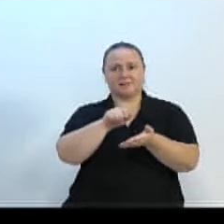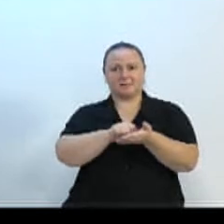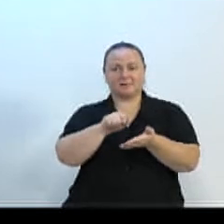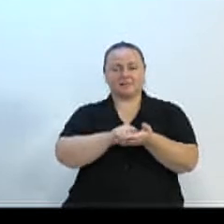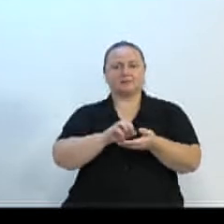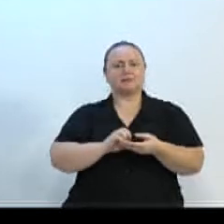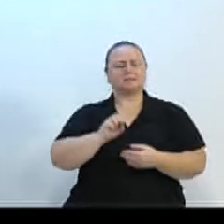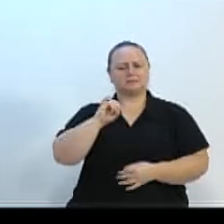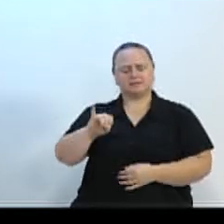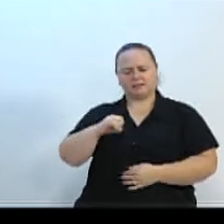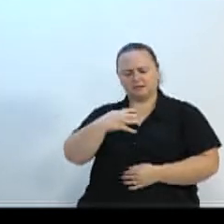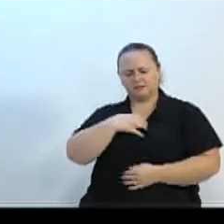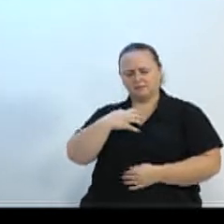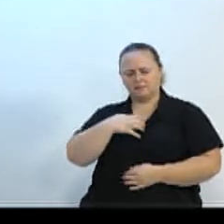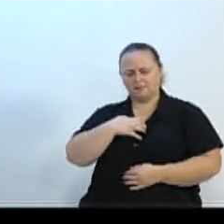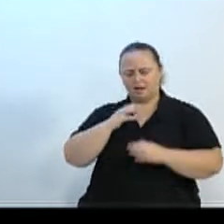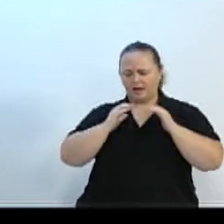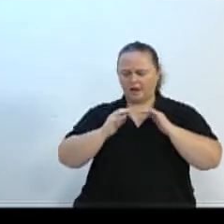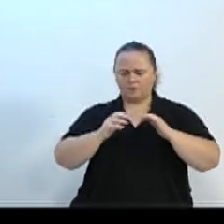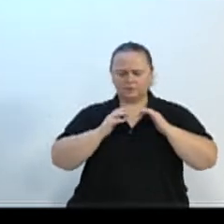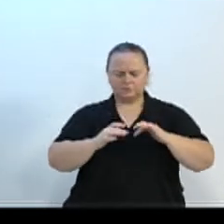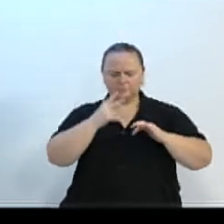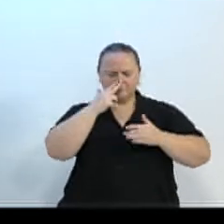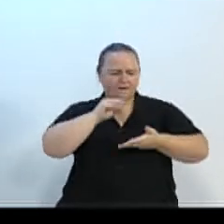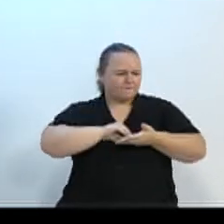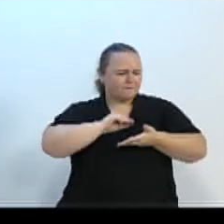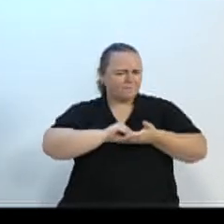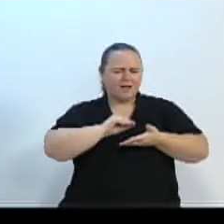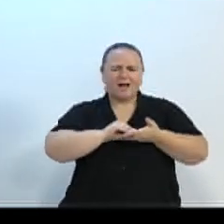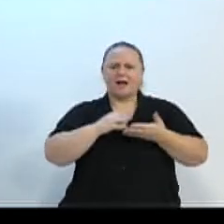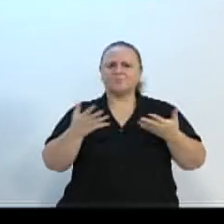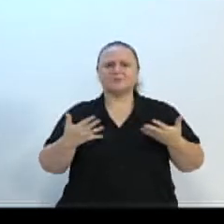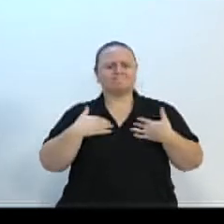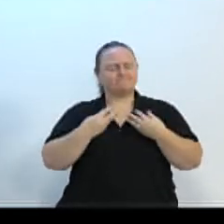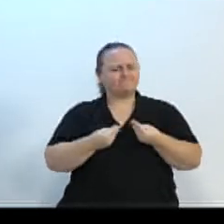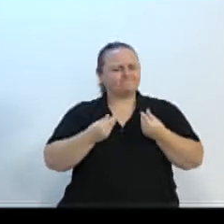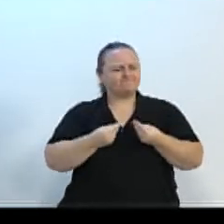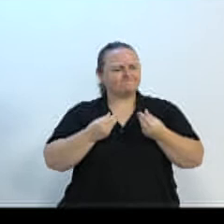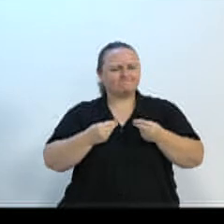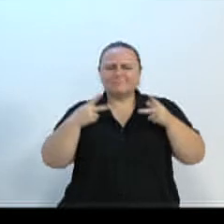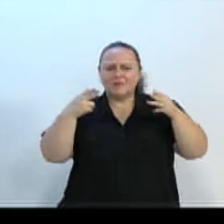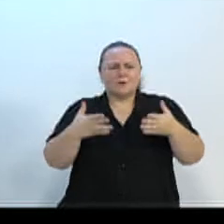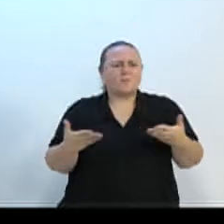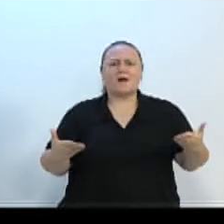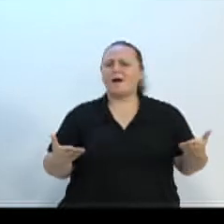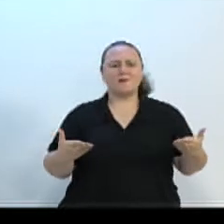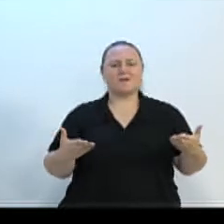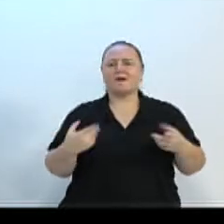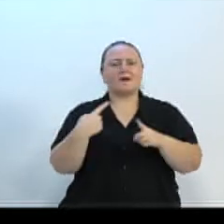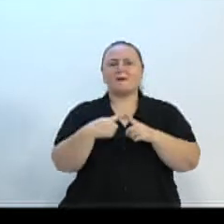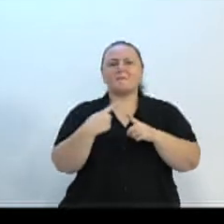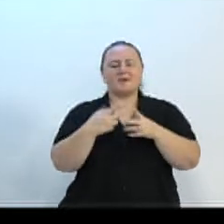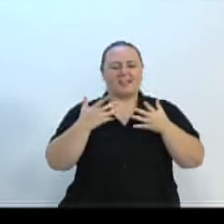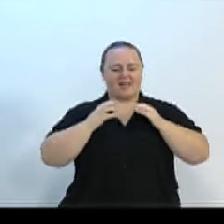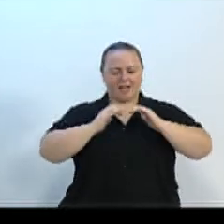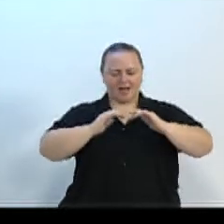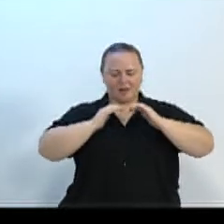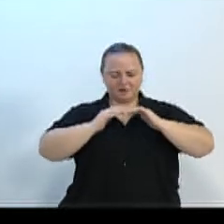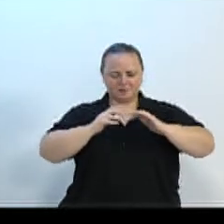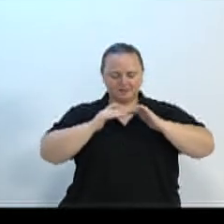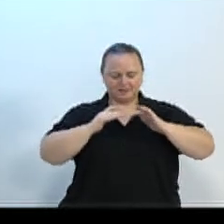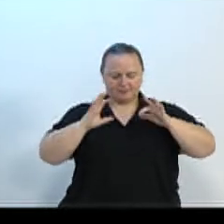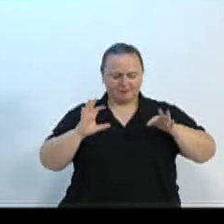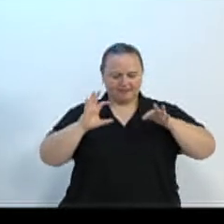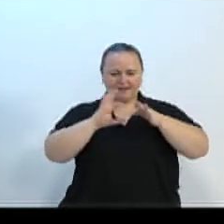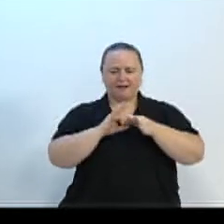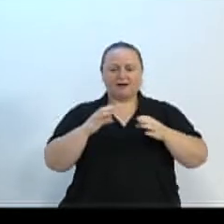autista, parte dela não existiria, parte dela não teria a mesma essência, porque o autismo não defende por inteiro, mas modela parte quase